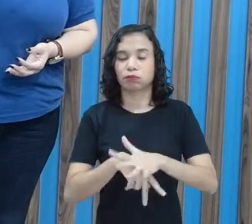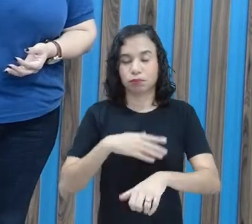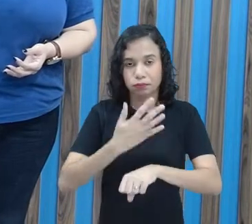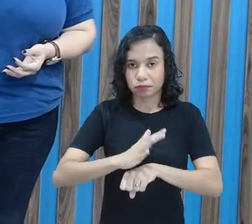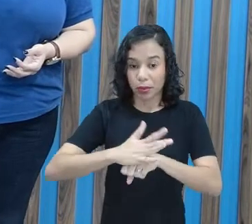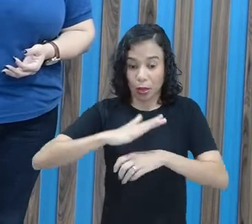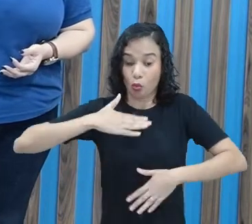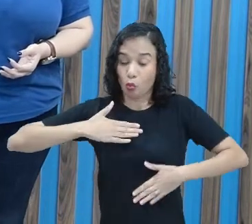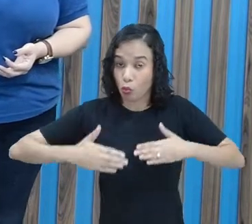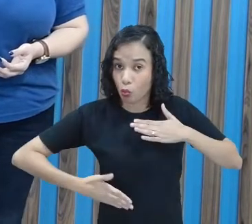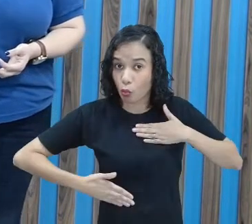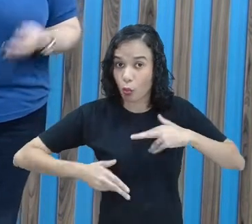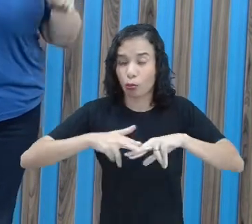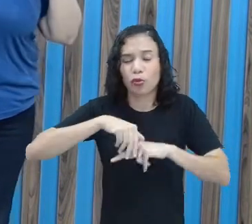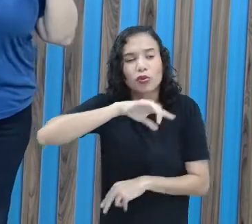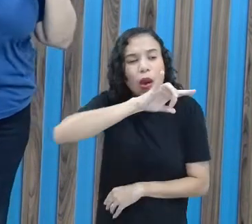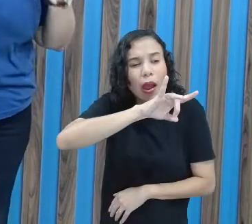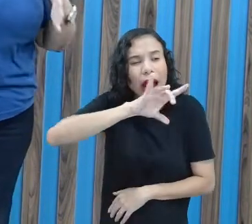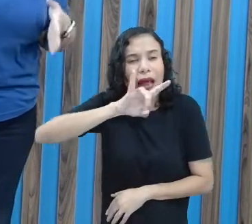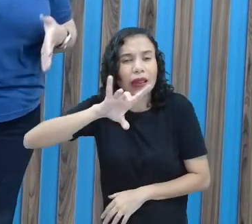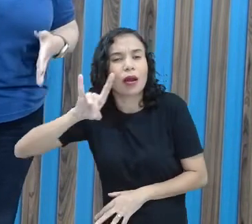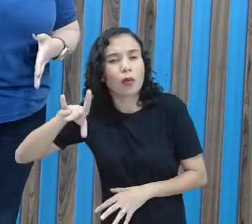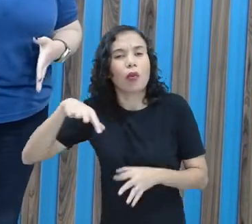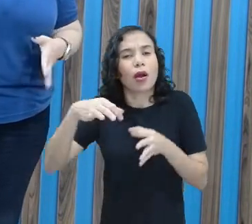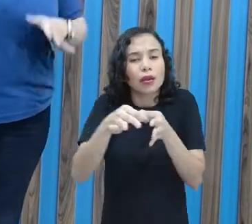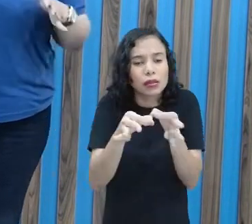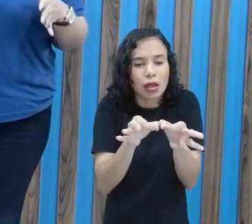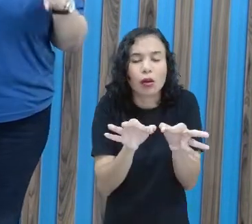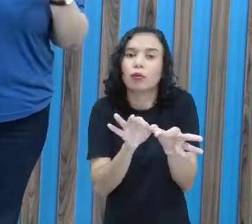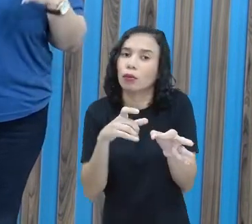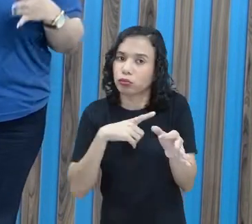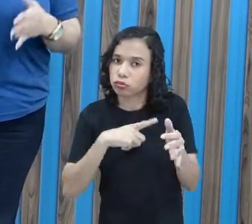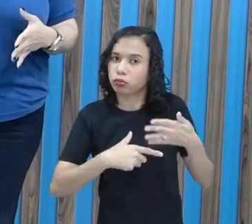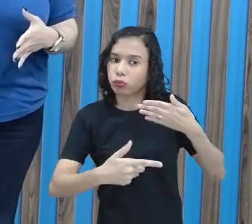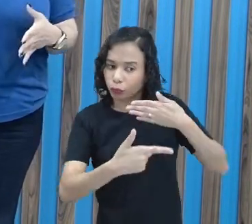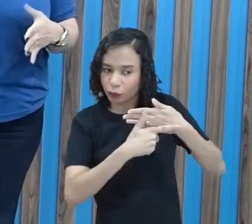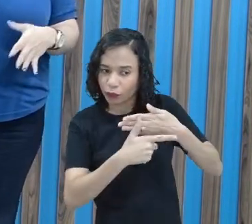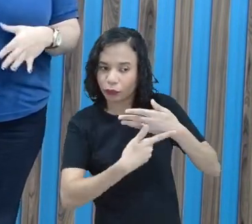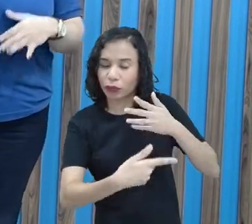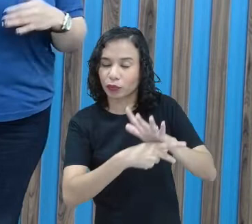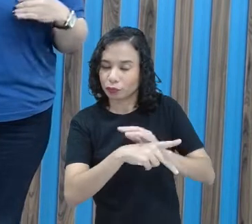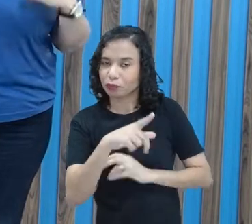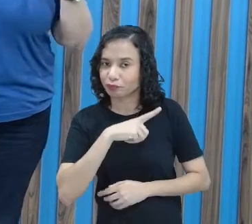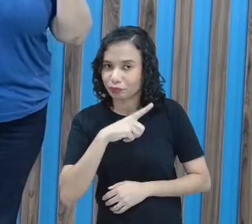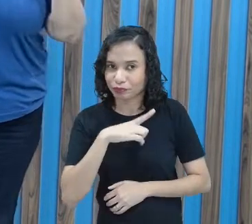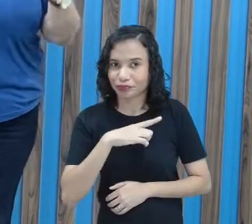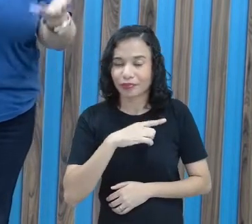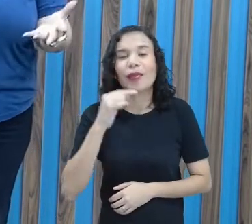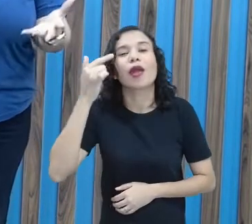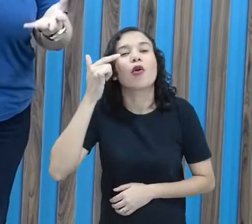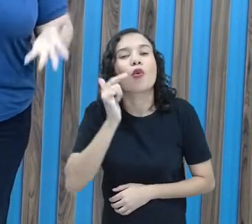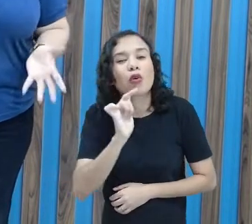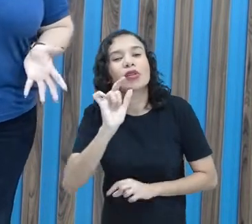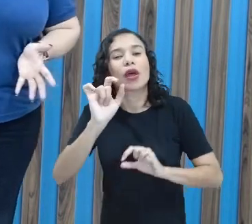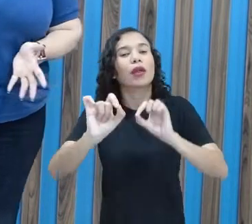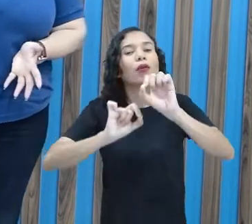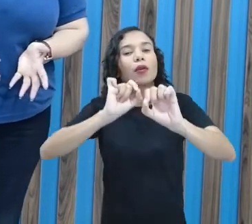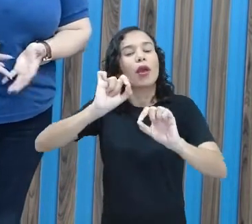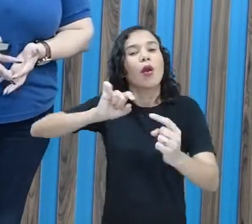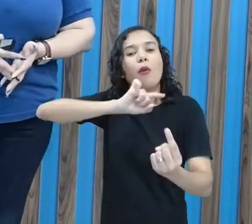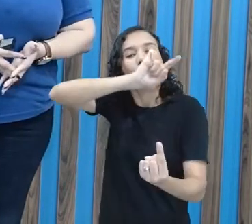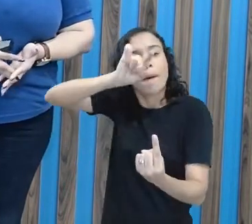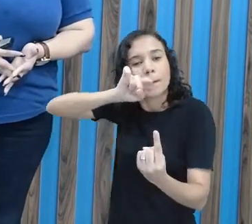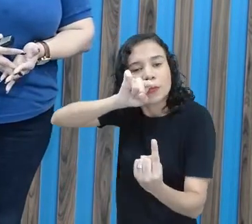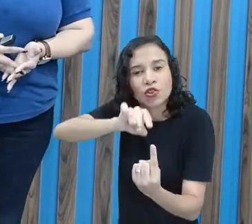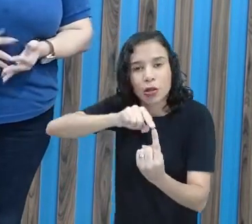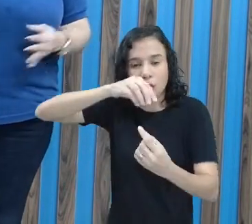Então, cada célula do nosso corpo, ela tem sua funçãozinha, né, sua funcionalidade, e ela vai servir para um objetivo